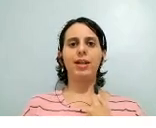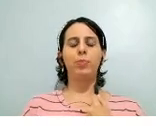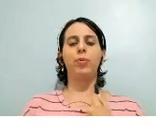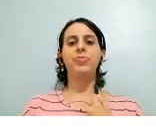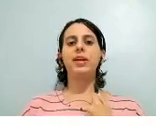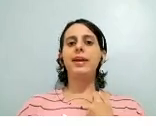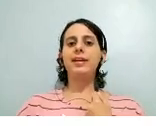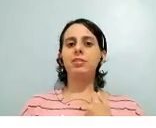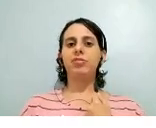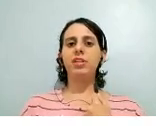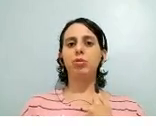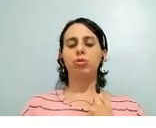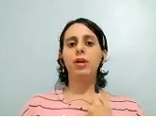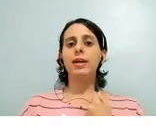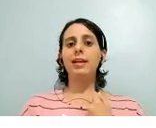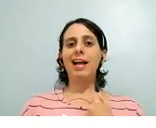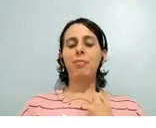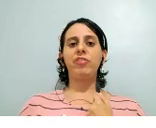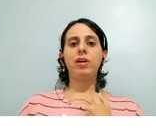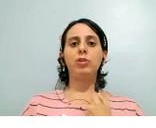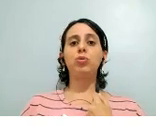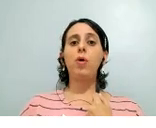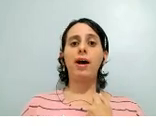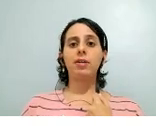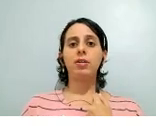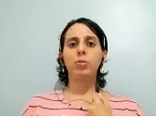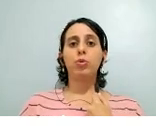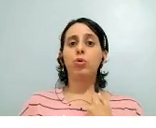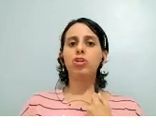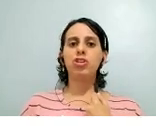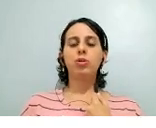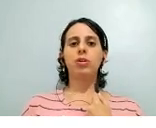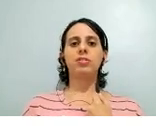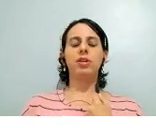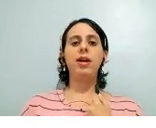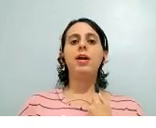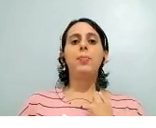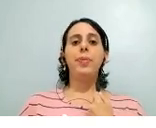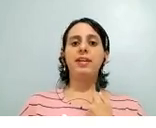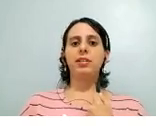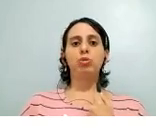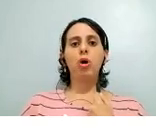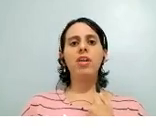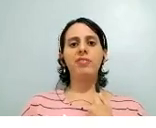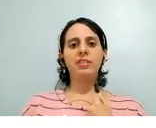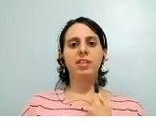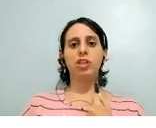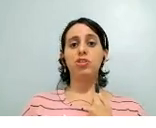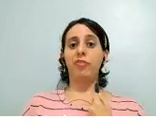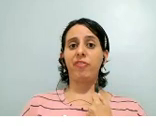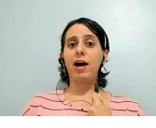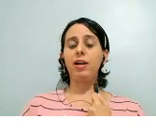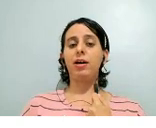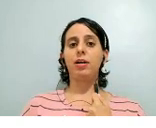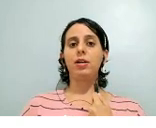muito tempo, esse vírus ele acaba ficando no ar por gotículas, né? Pensem, toda vez que a